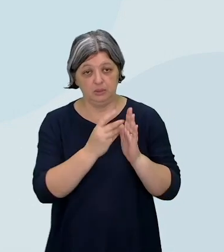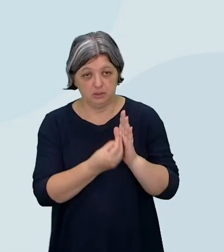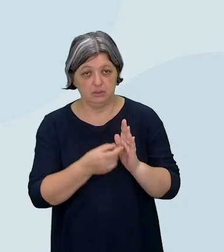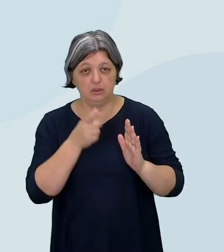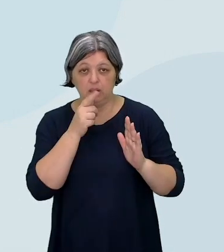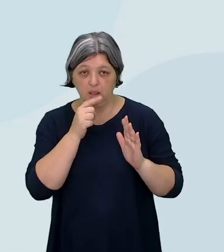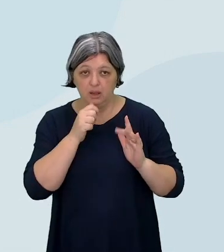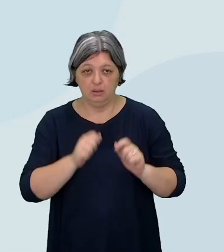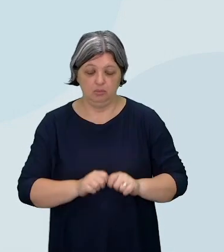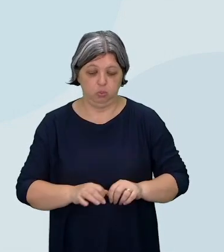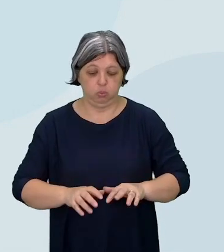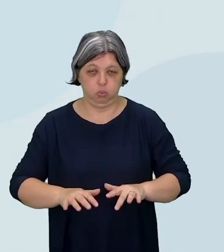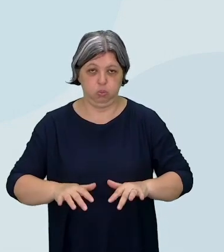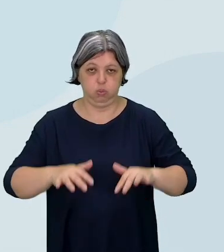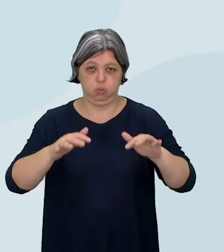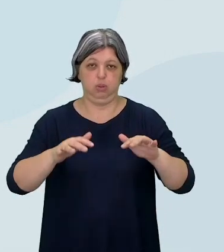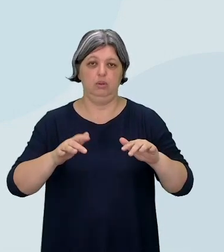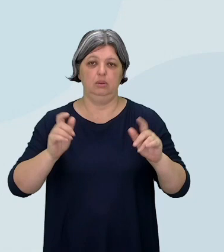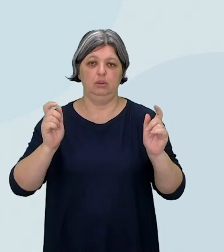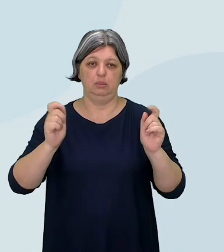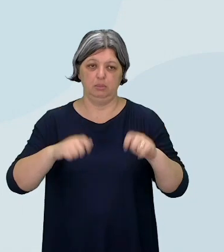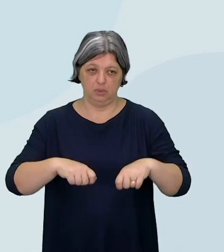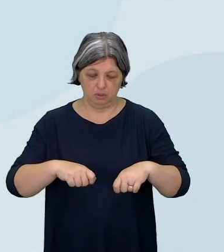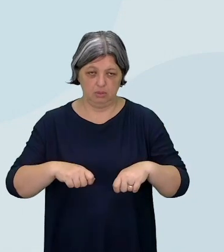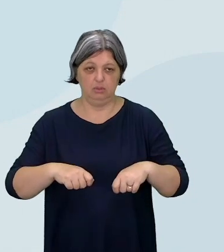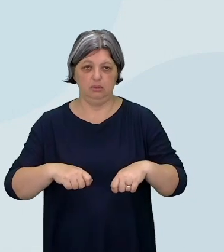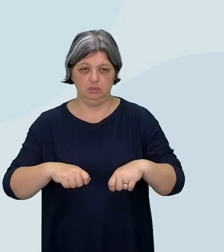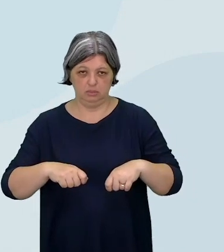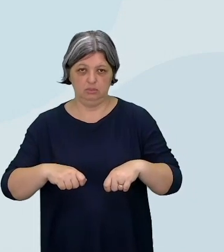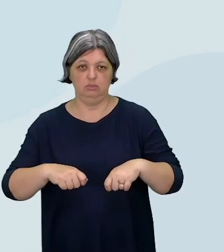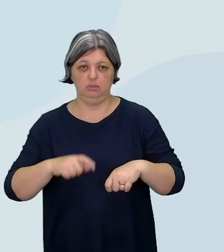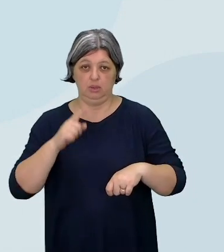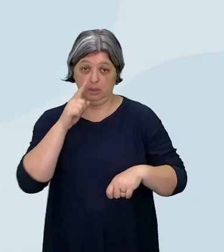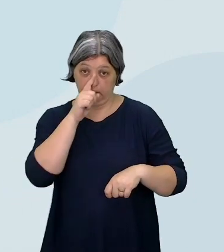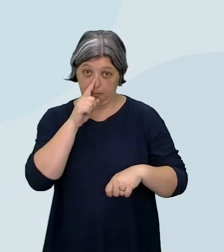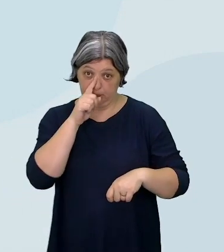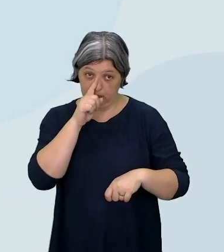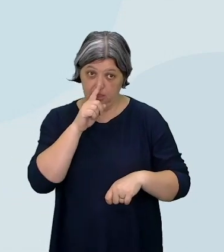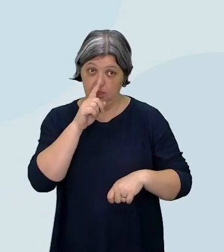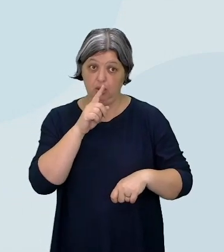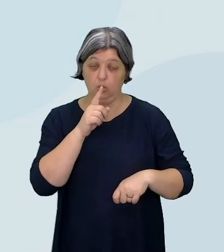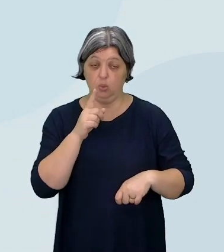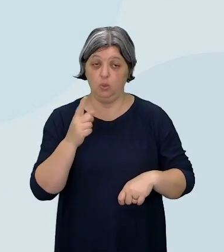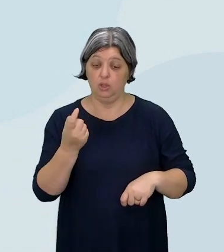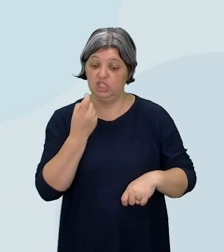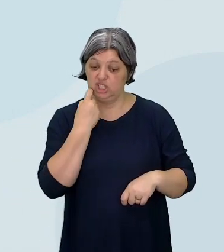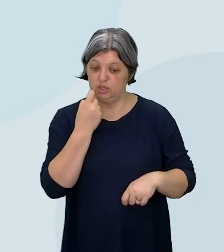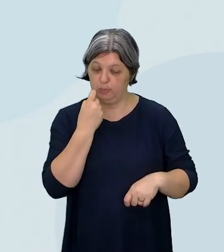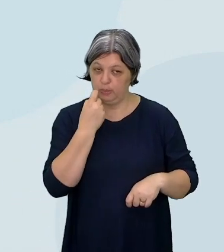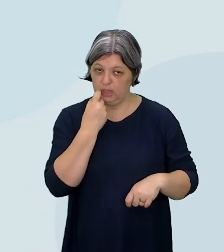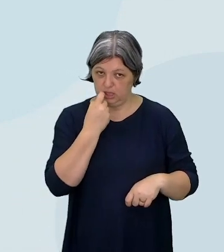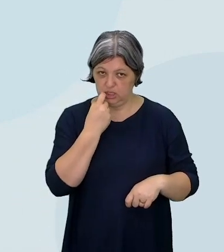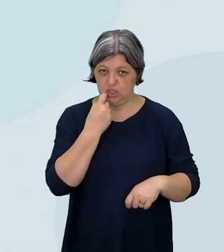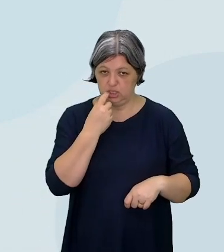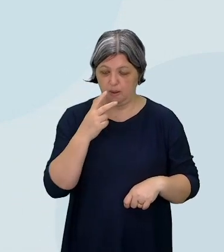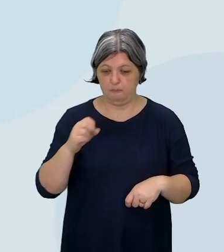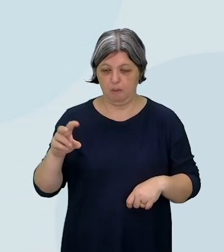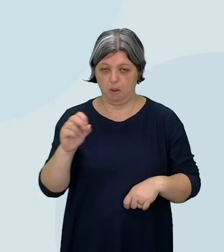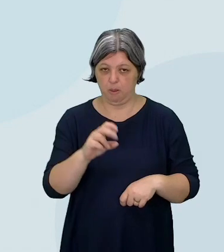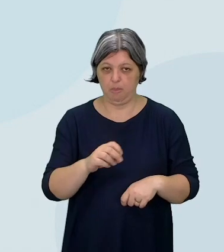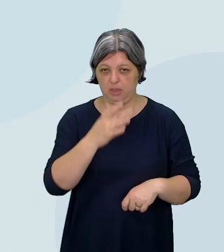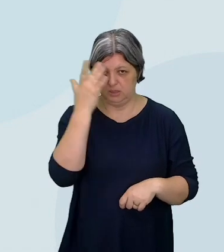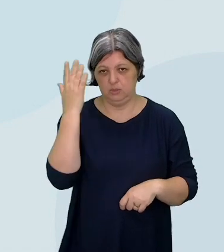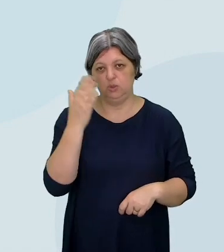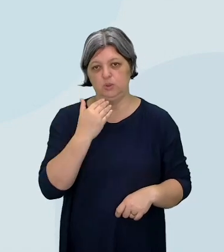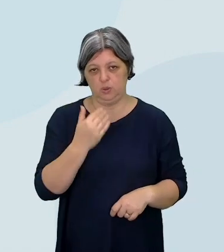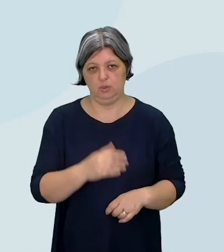podem aumentar níveis de mercúrio em peixes consumidos por moradores locais. Eu só excluí a parte da hidrelétrica.